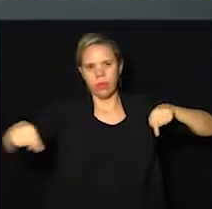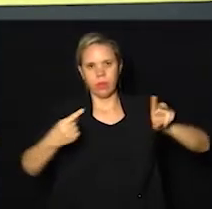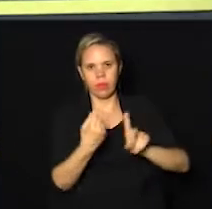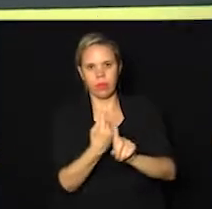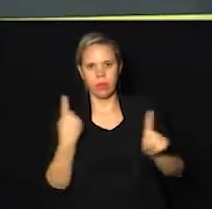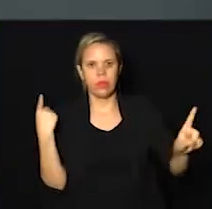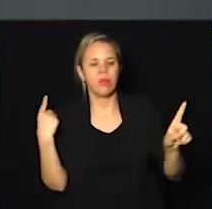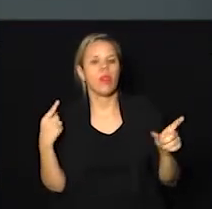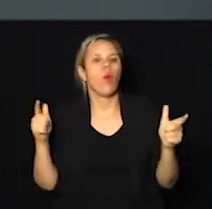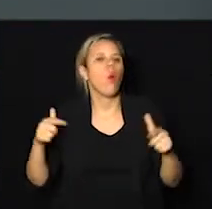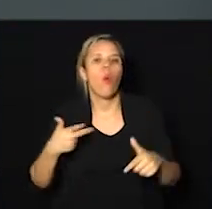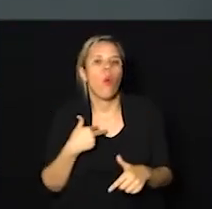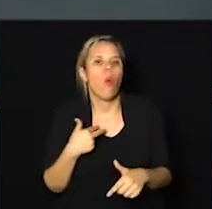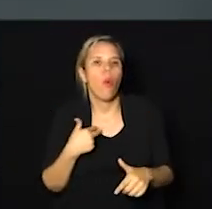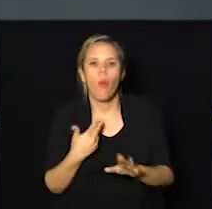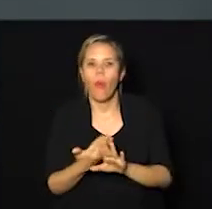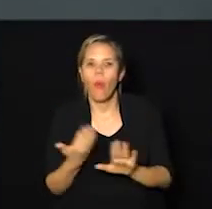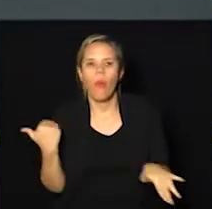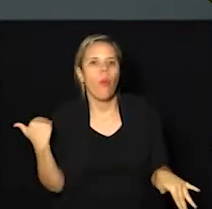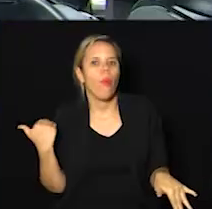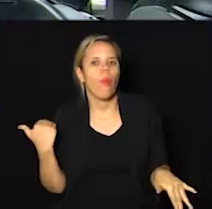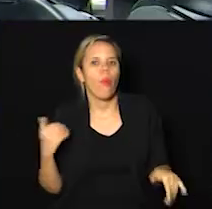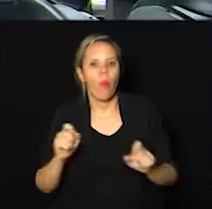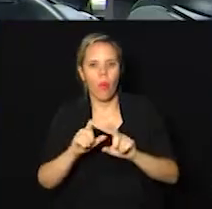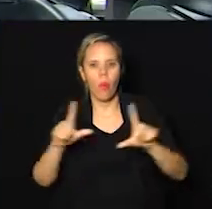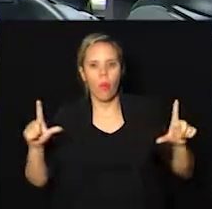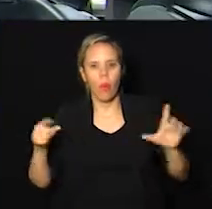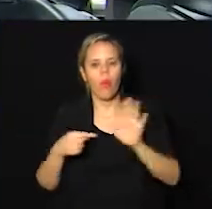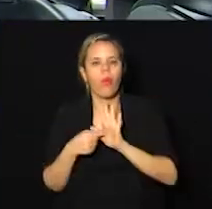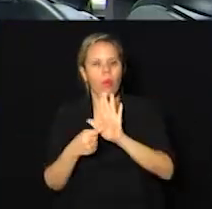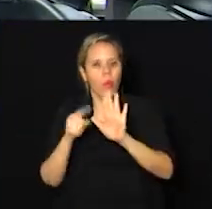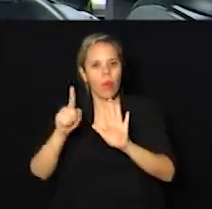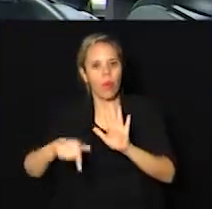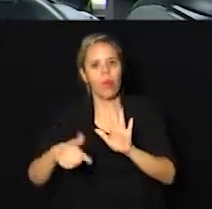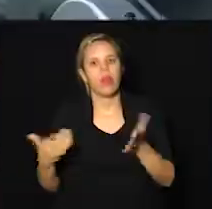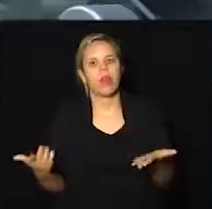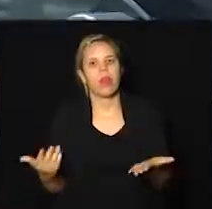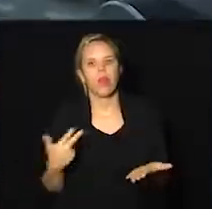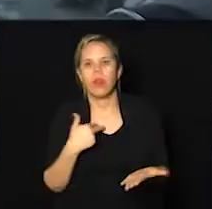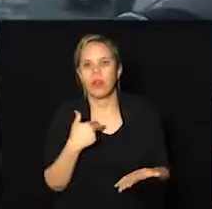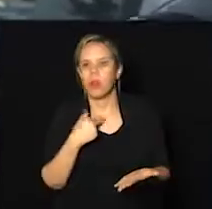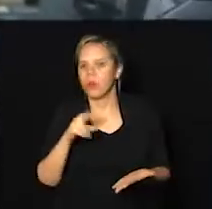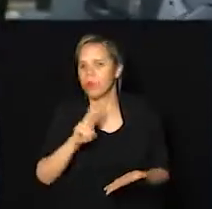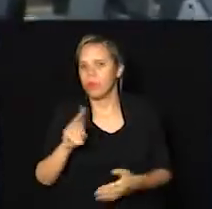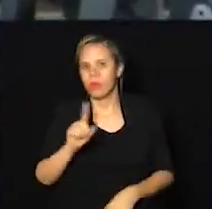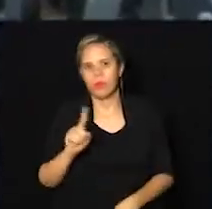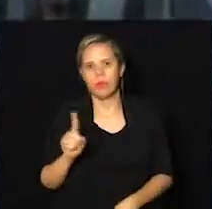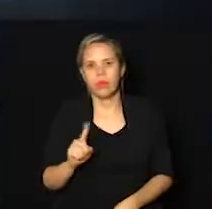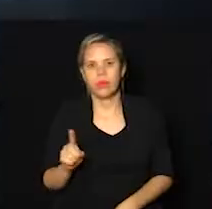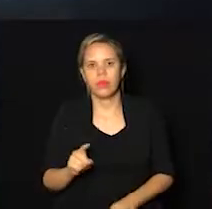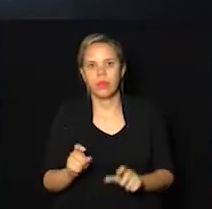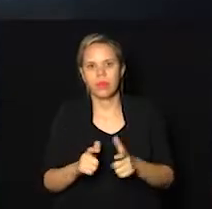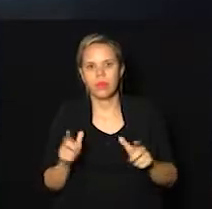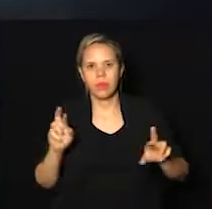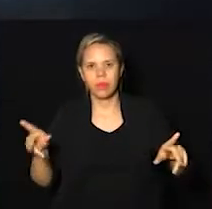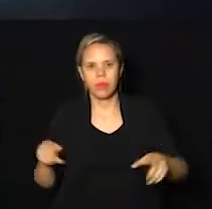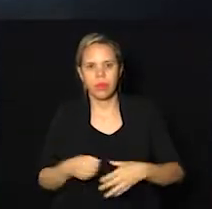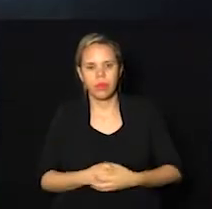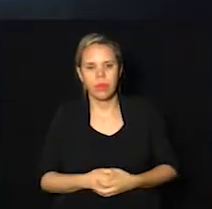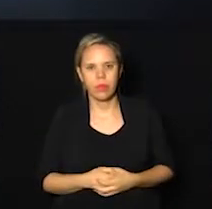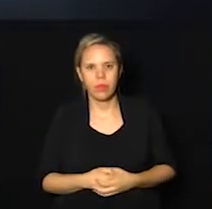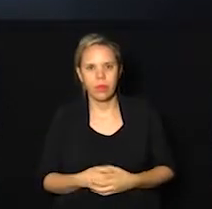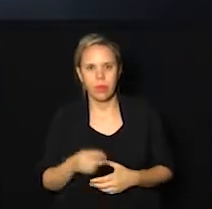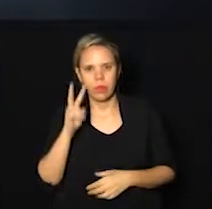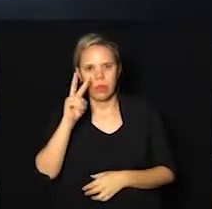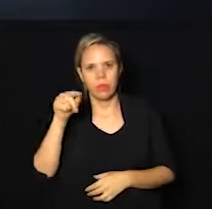dos equipamentos. E onde não é possível separar, placas informam que aquele aparelho não pode ser utilizado. A maior